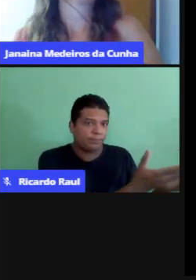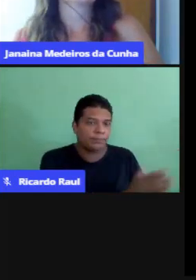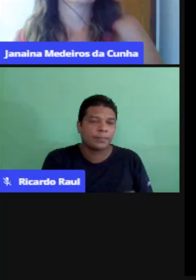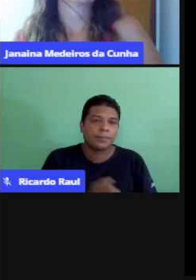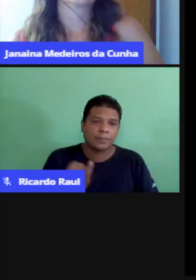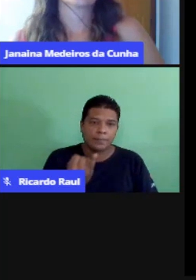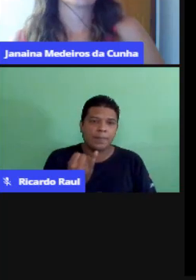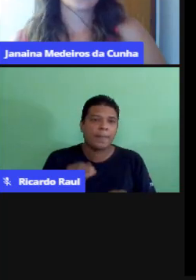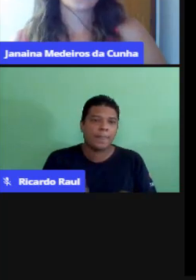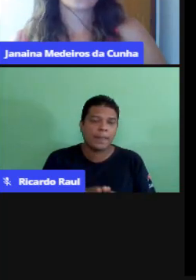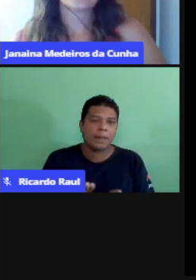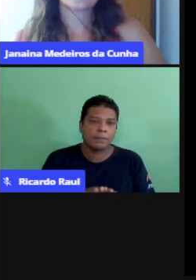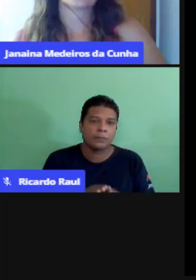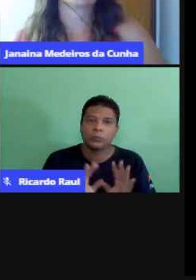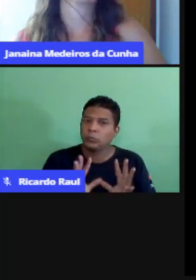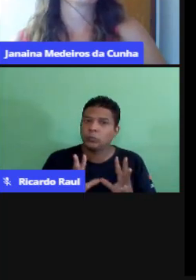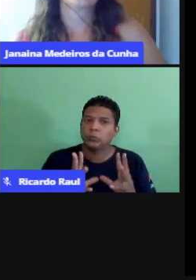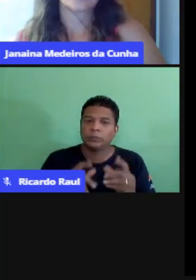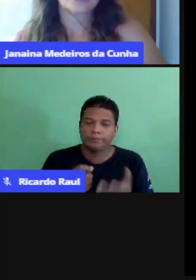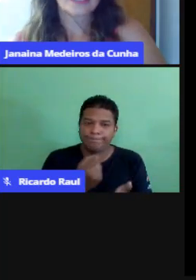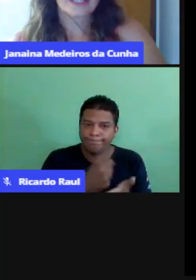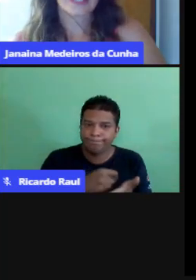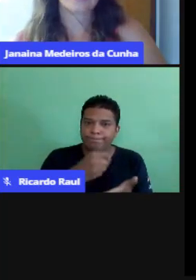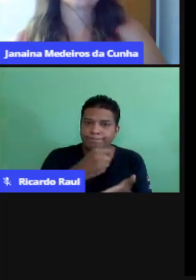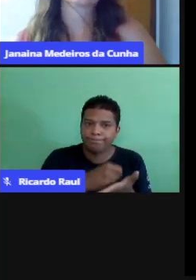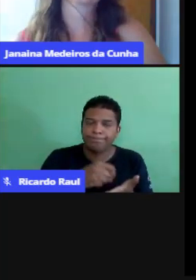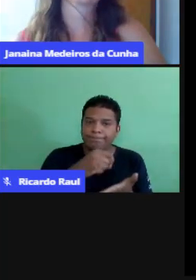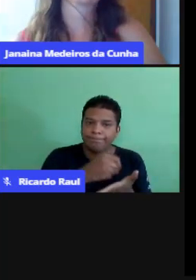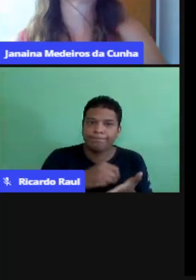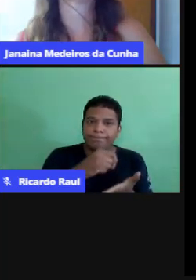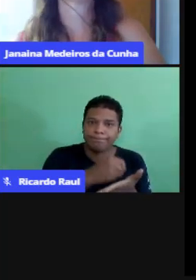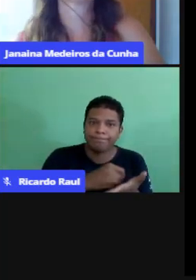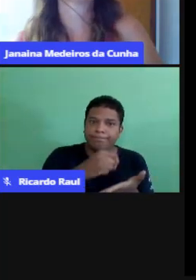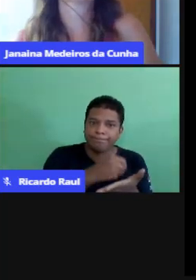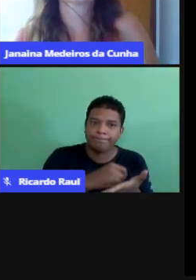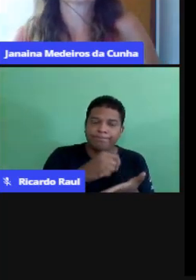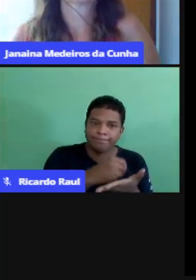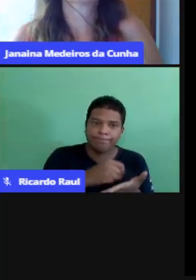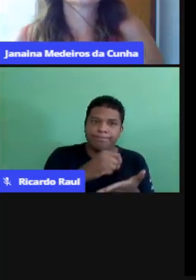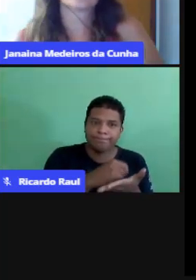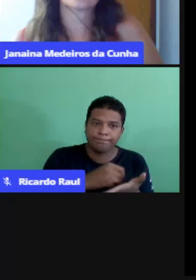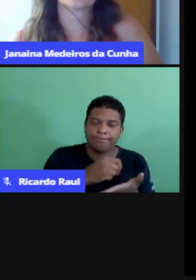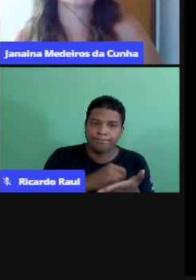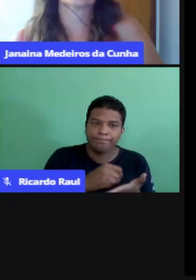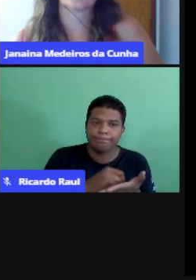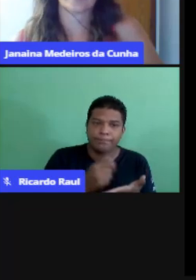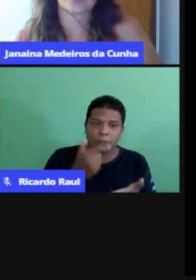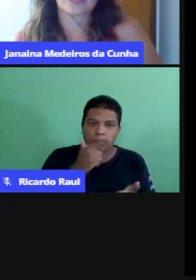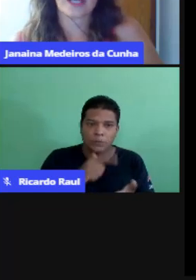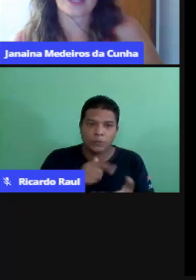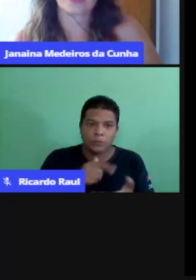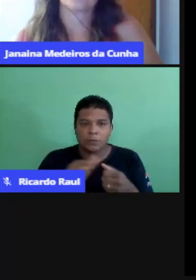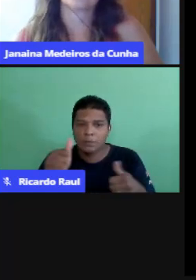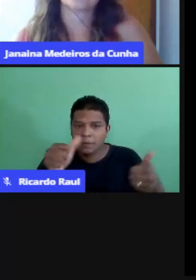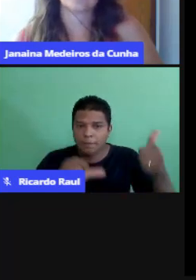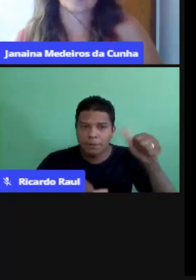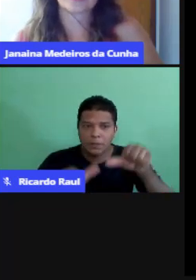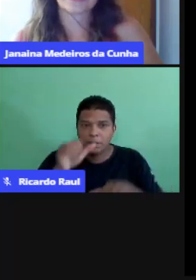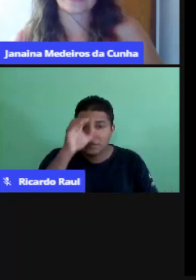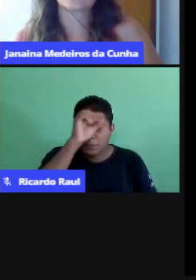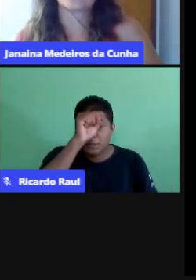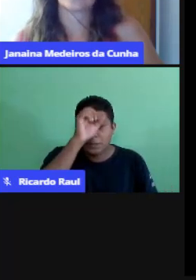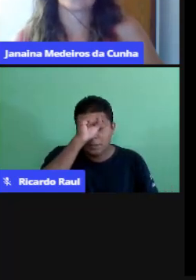você tem que deixar tudo documentado, tudo registrado, para depois você conseguir fazer uma avaliação da aprendizagem,